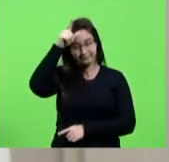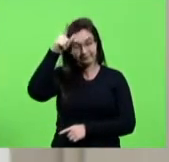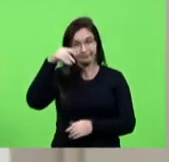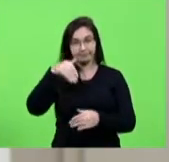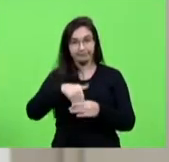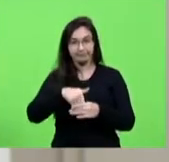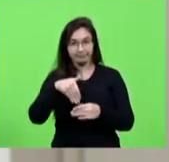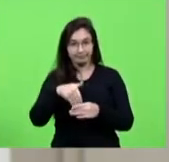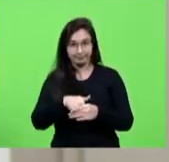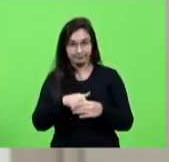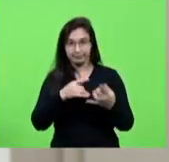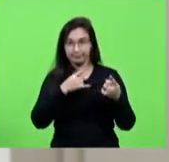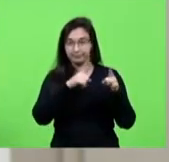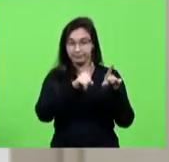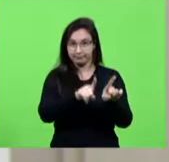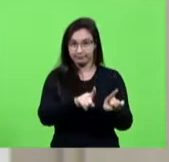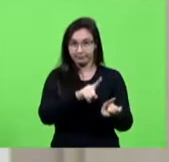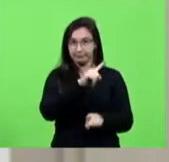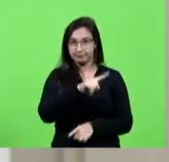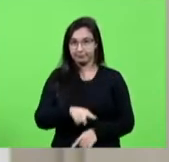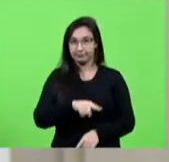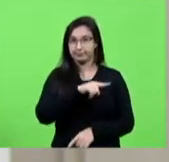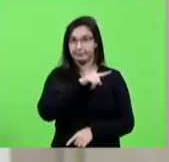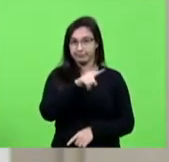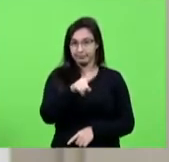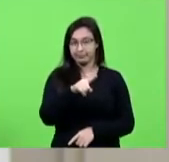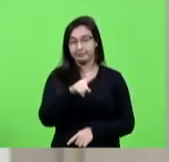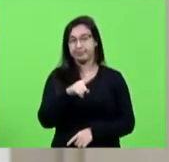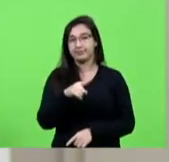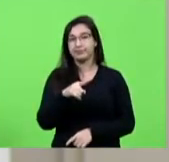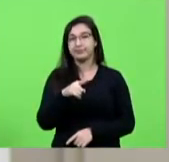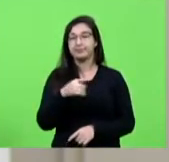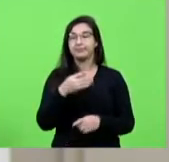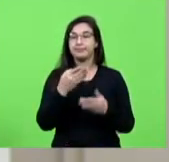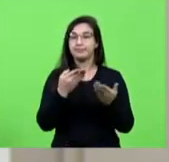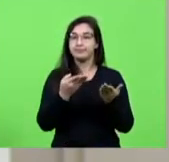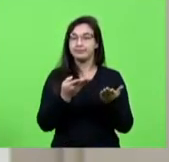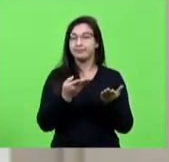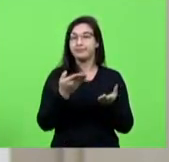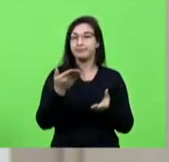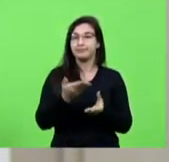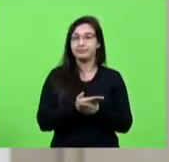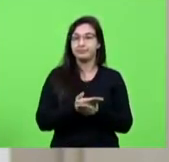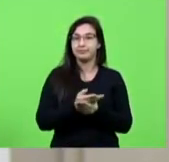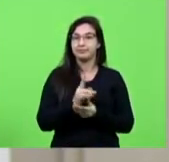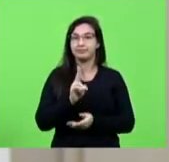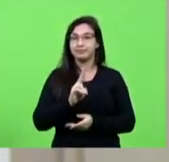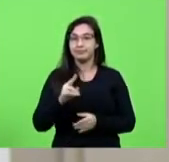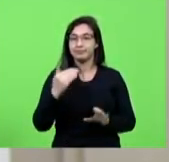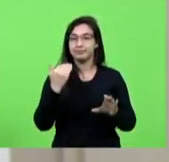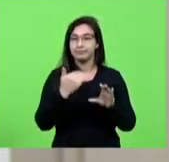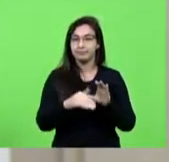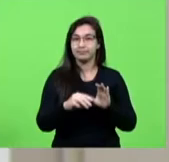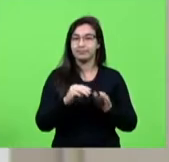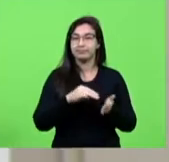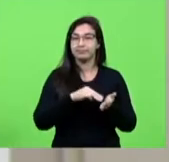votação e rejeitado o veto em turno único pelo processo nominal encaminhado pela mensagem